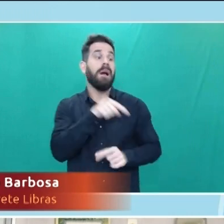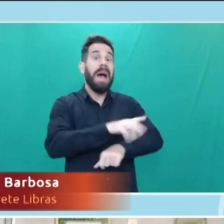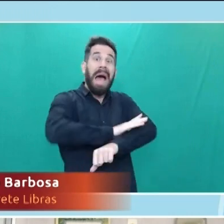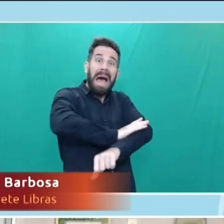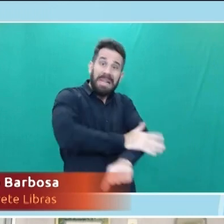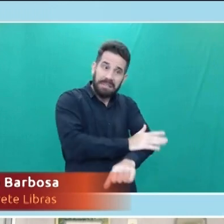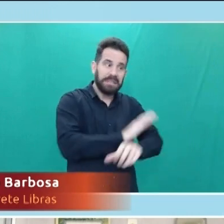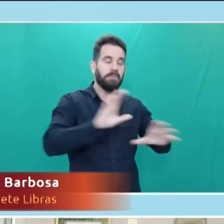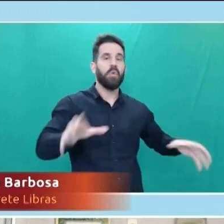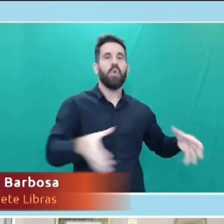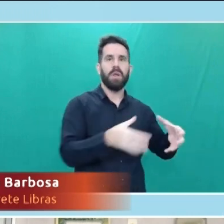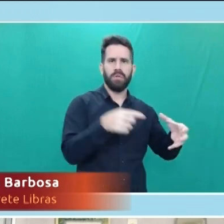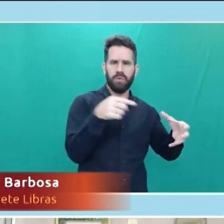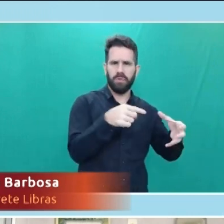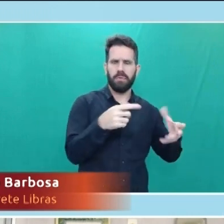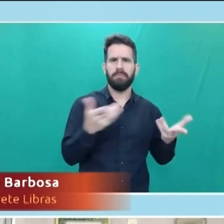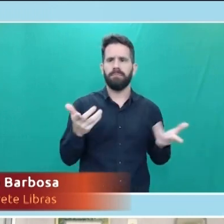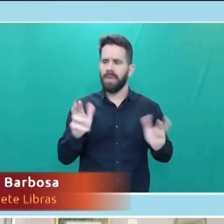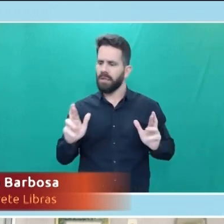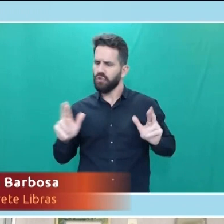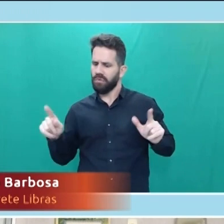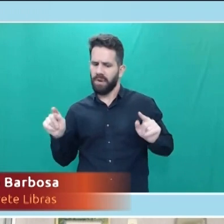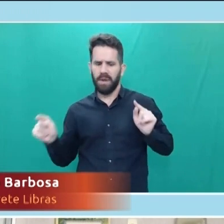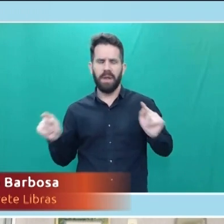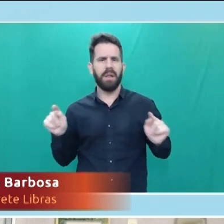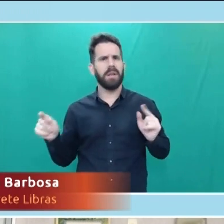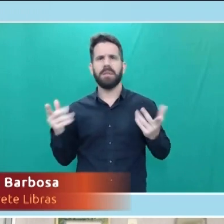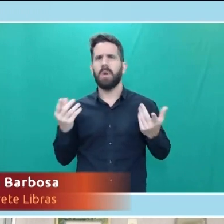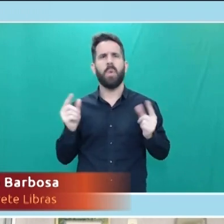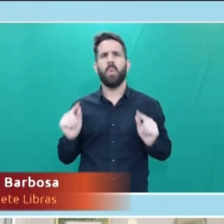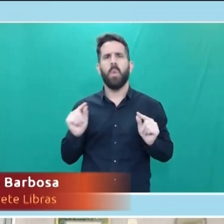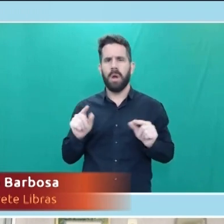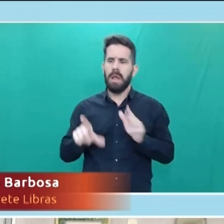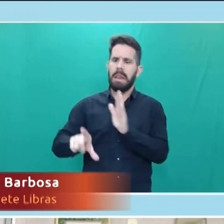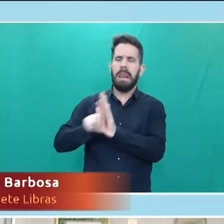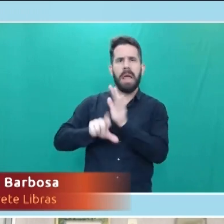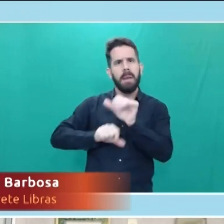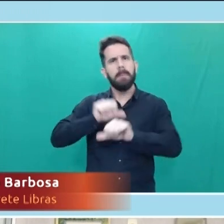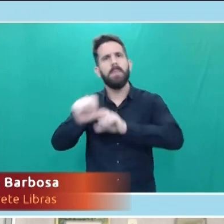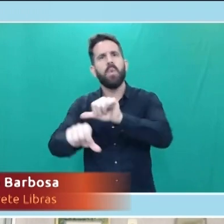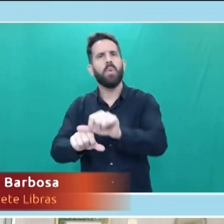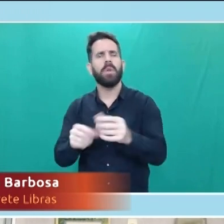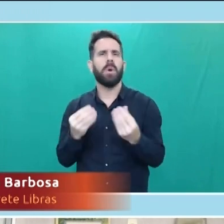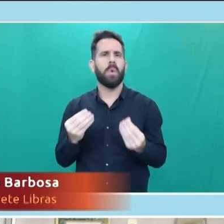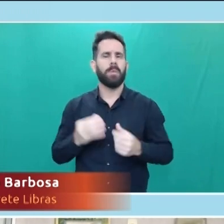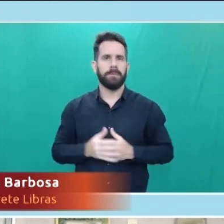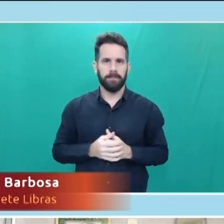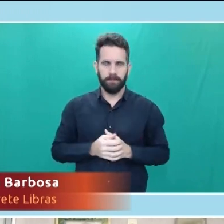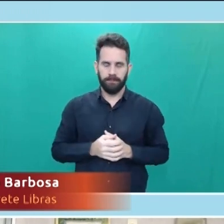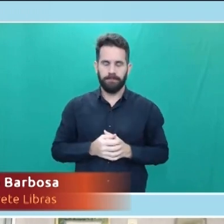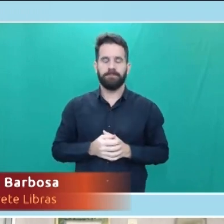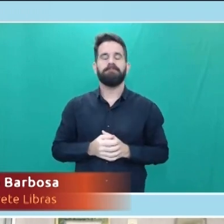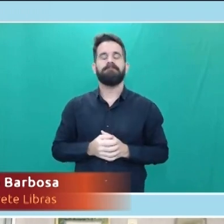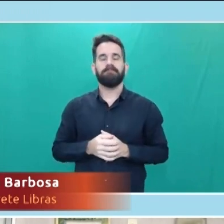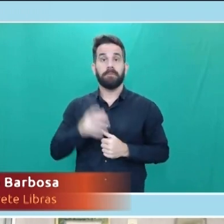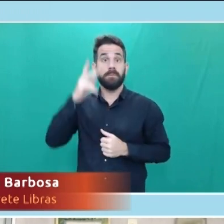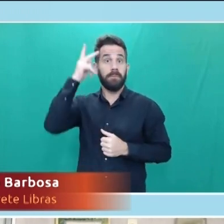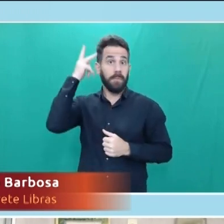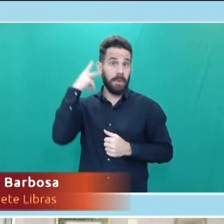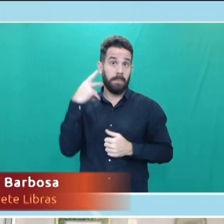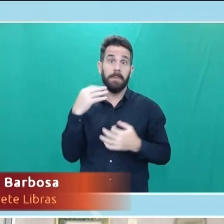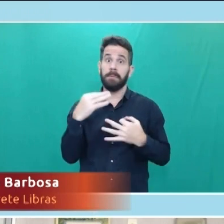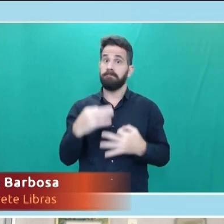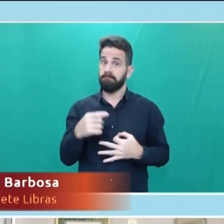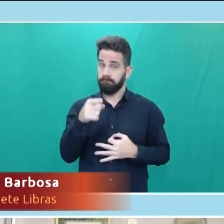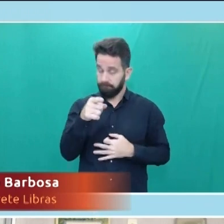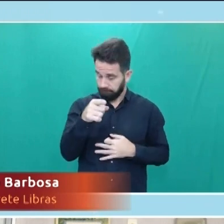entendida essa diferença, né? E o que é que muda com essa nova lei? Camila, muito bem pontuado da sua